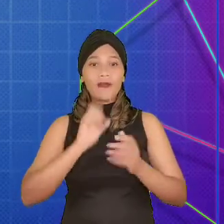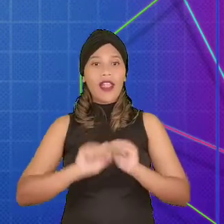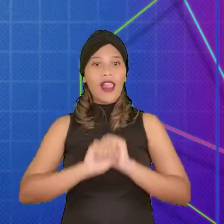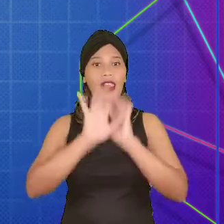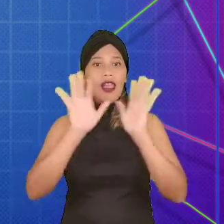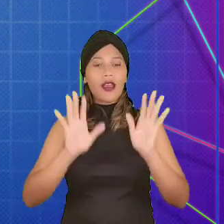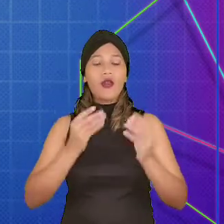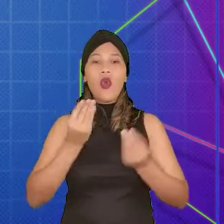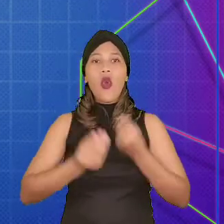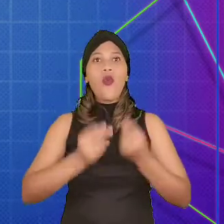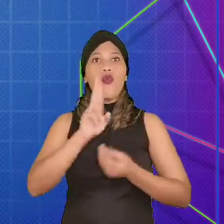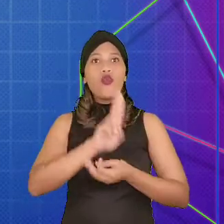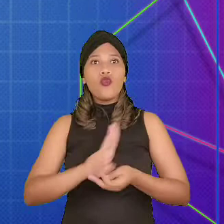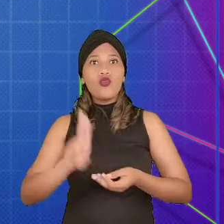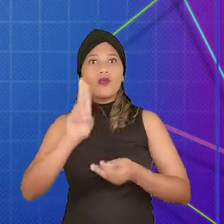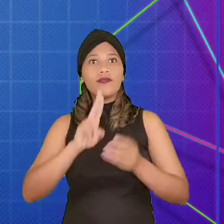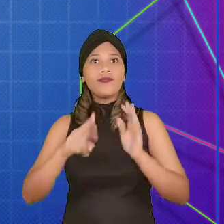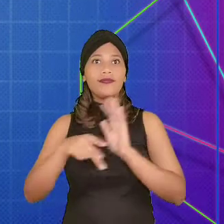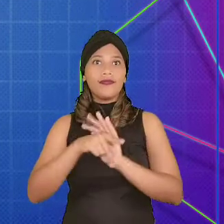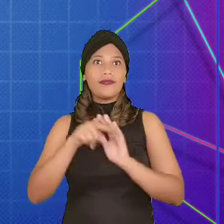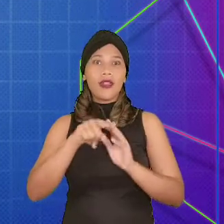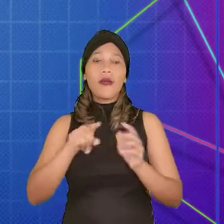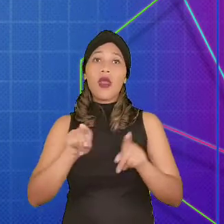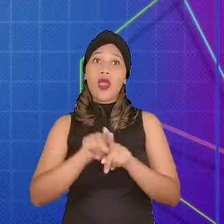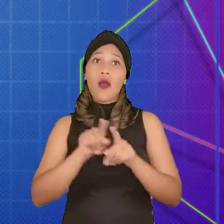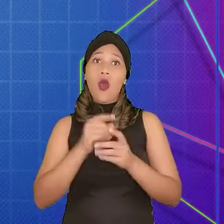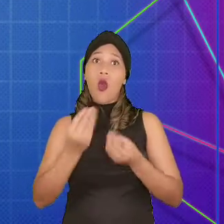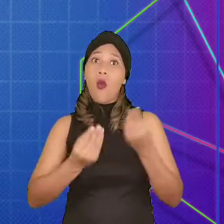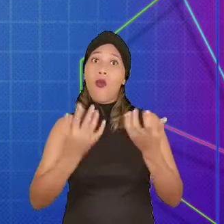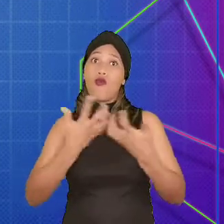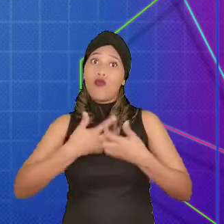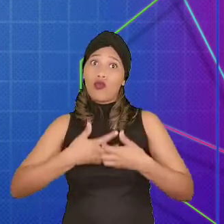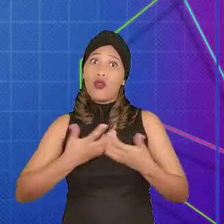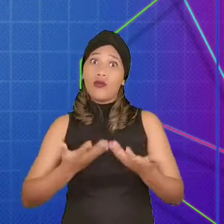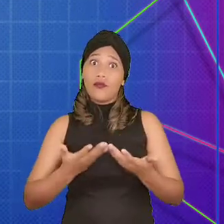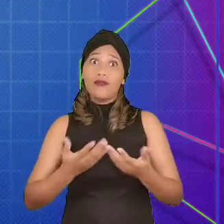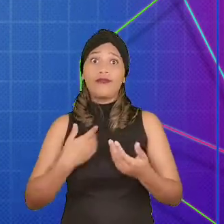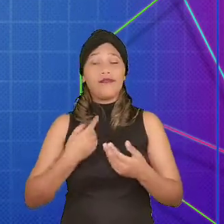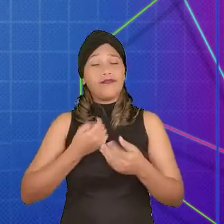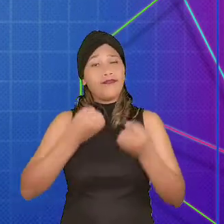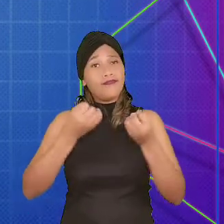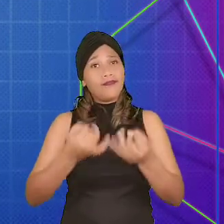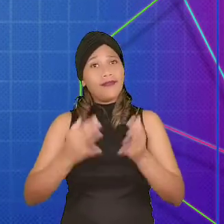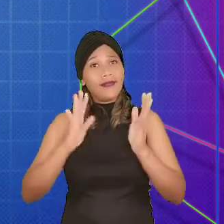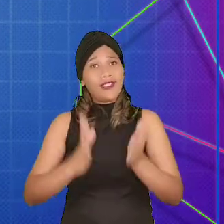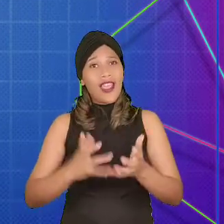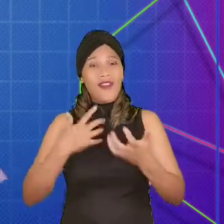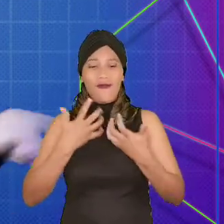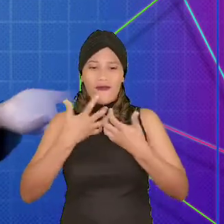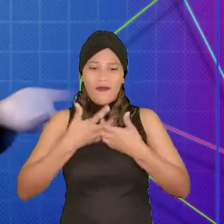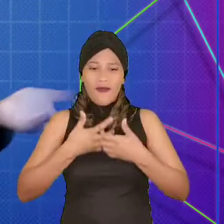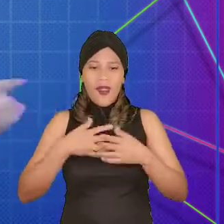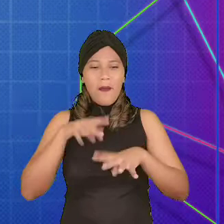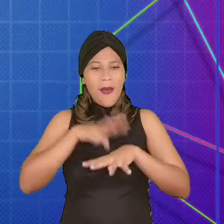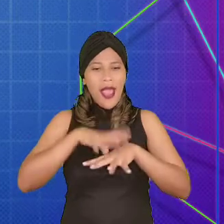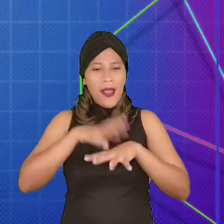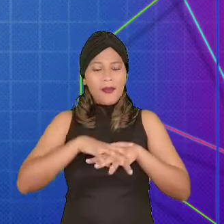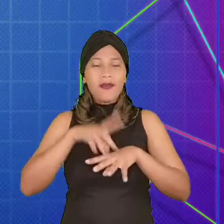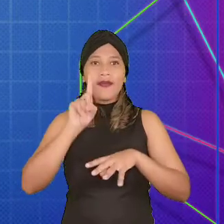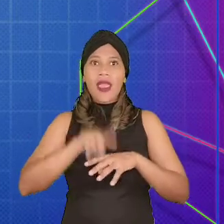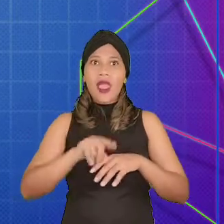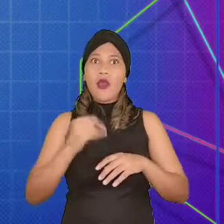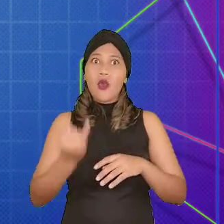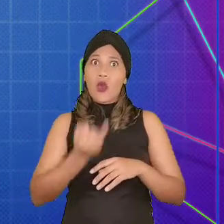a gente já vê com maior clareza a utilidade do plano cartesiano e como funcionam os seus valores. Como eu disse,